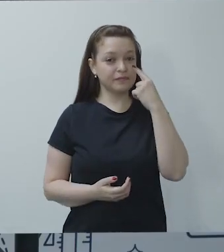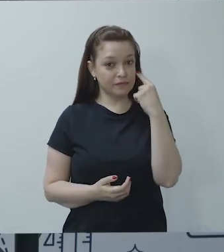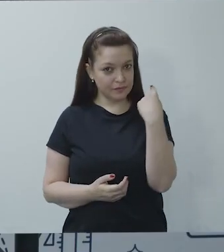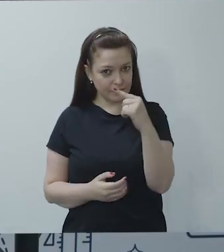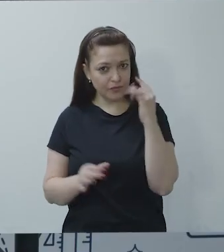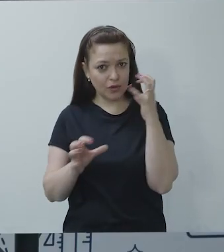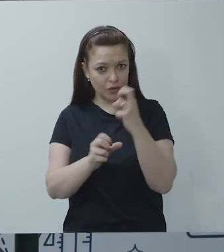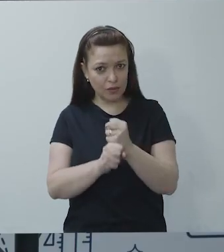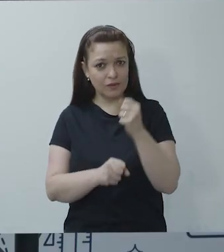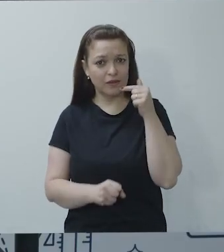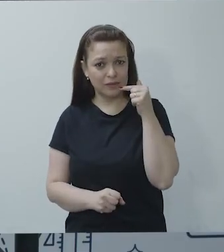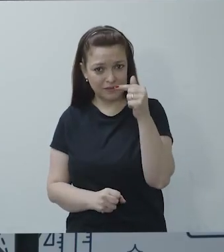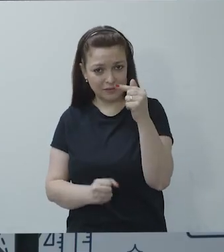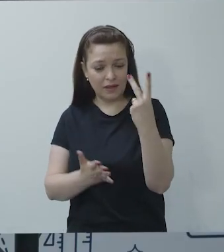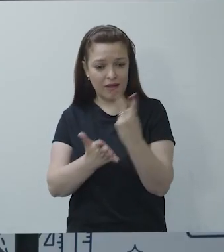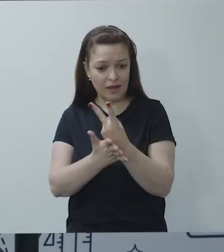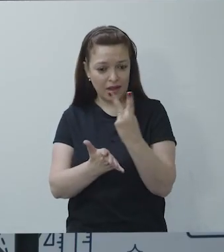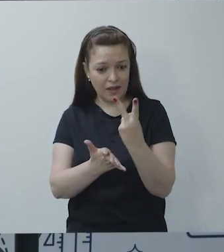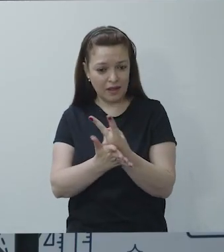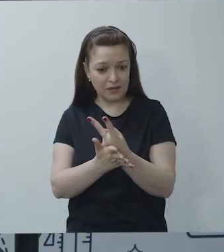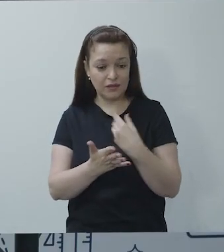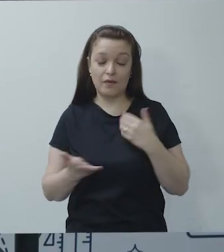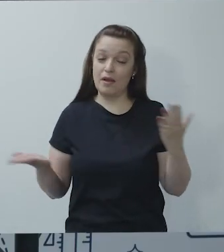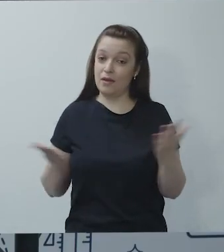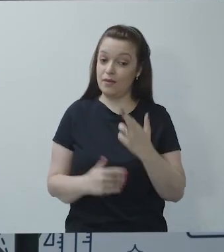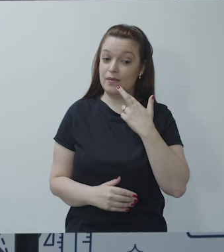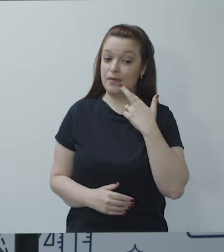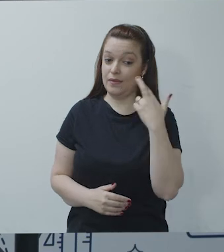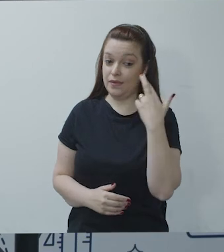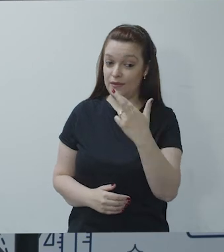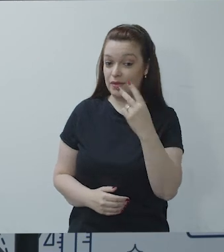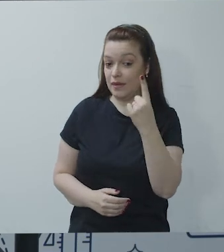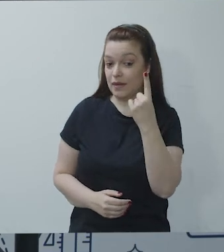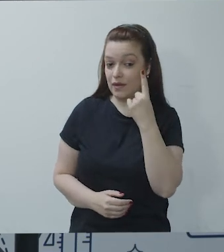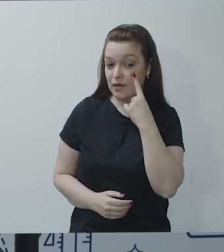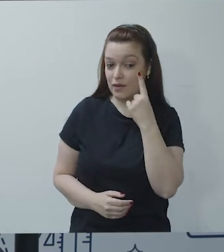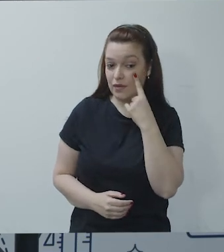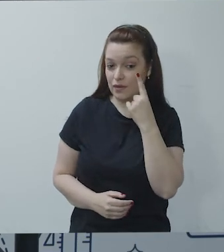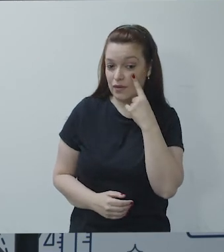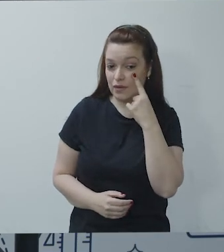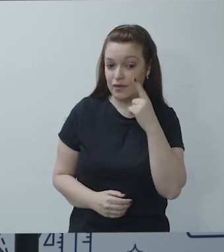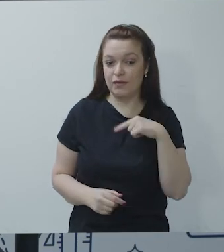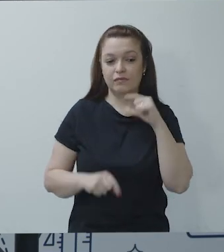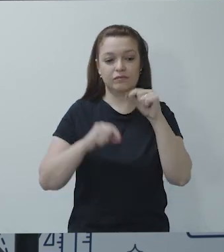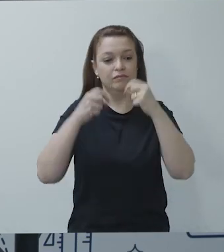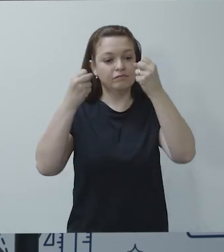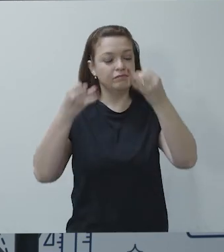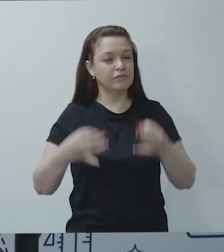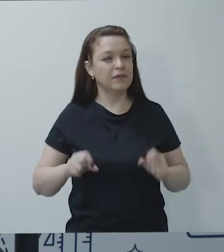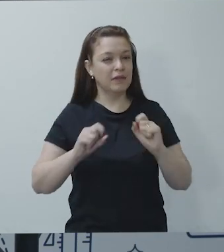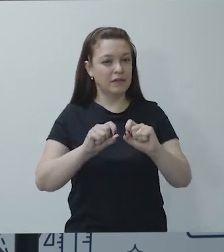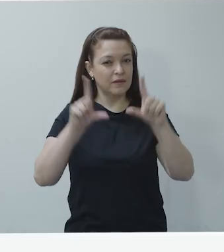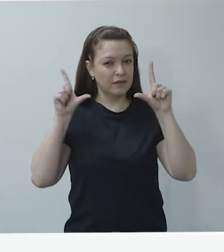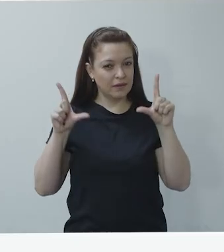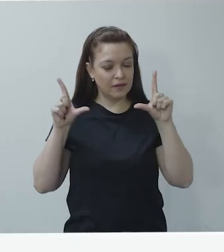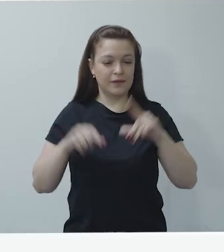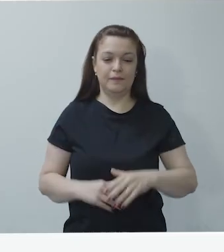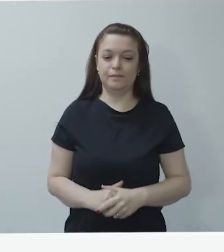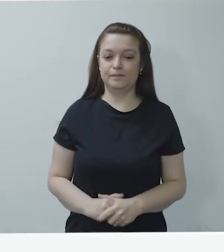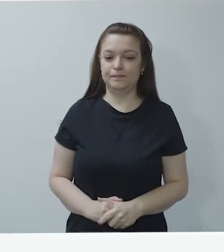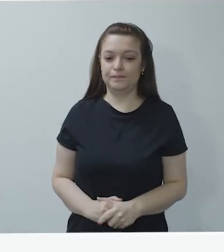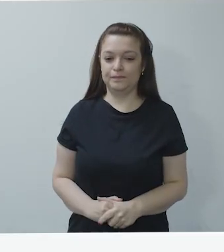Conseguiram descobrir os 7 erros? Vou dar a resposta então. Então vão observando junto comigo lá na tela.